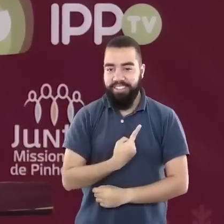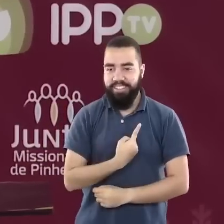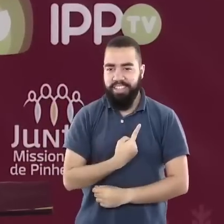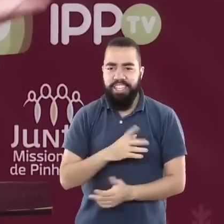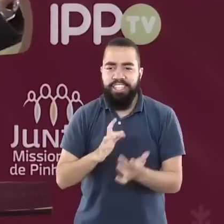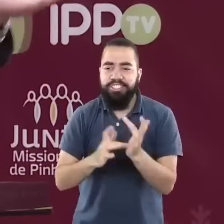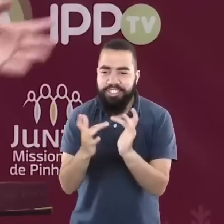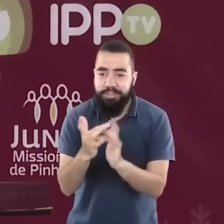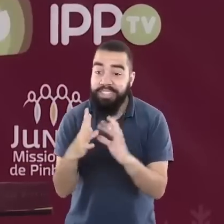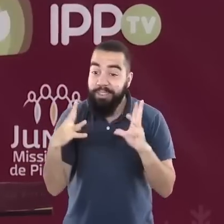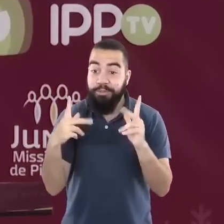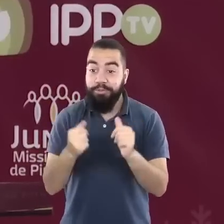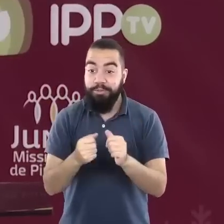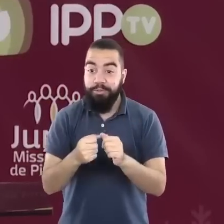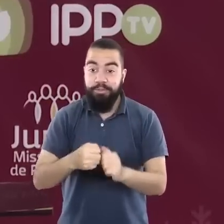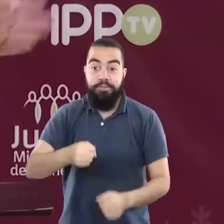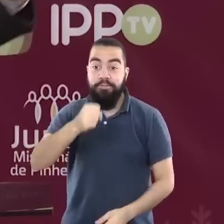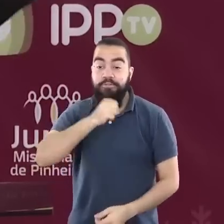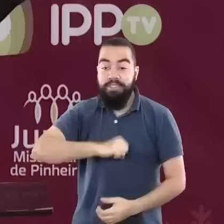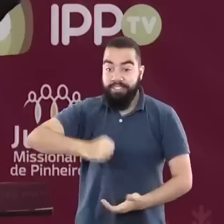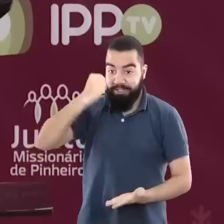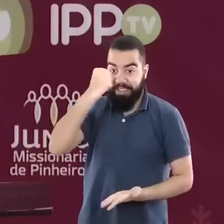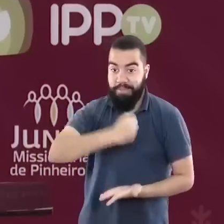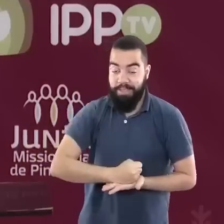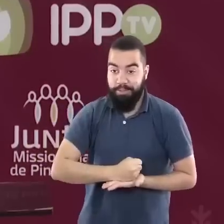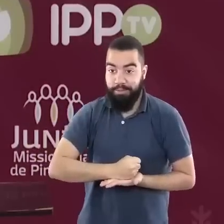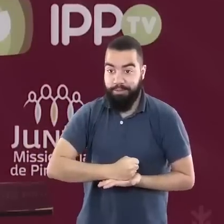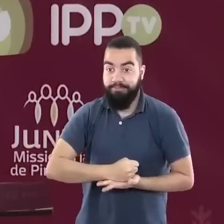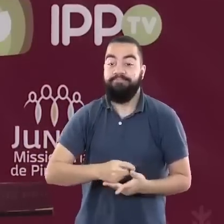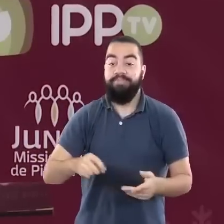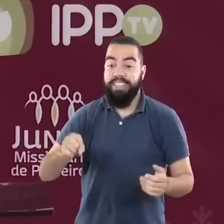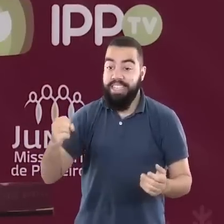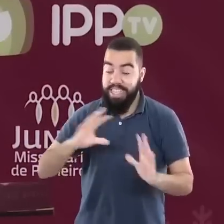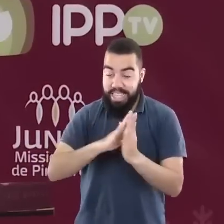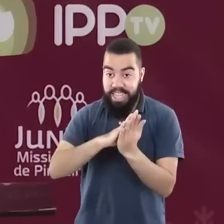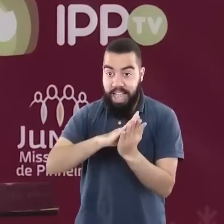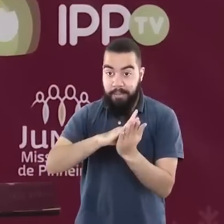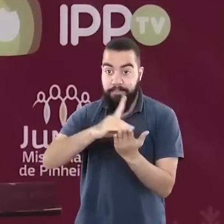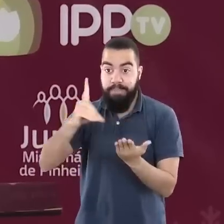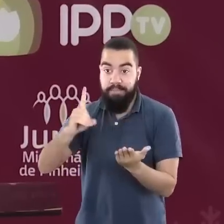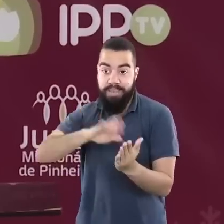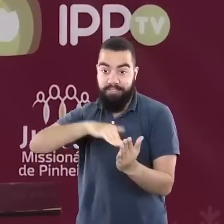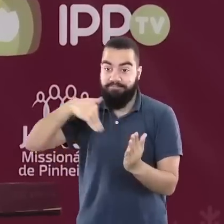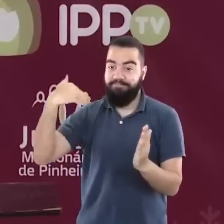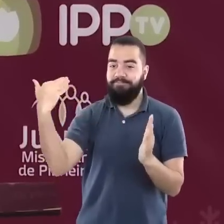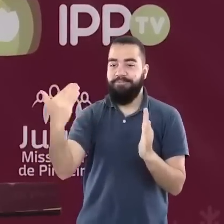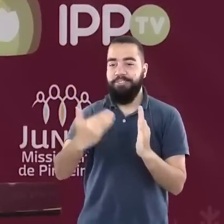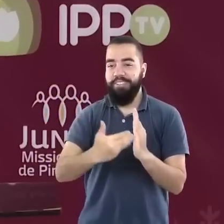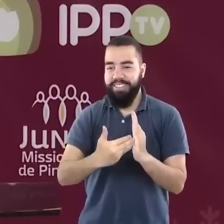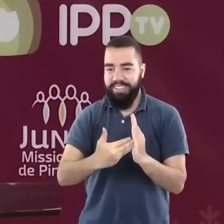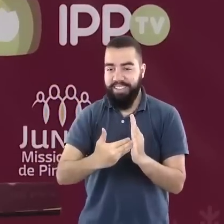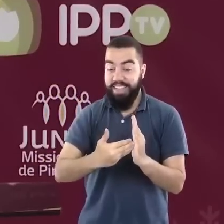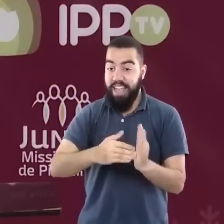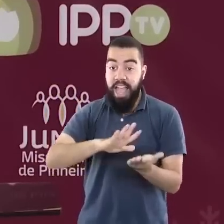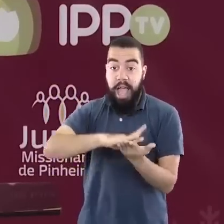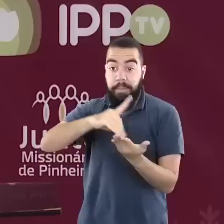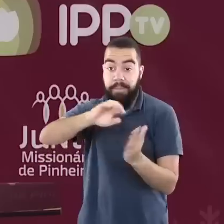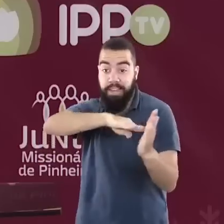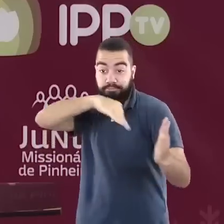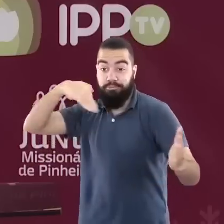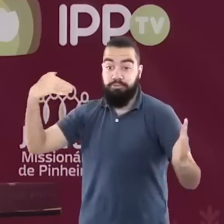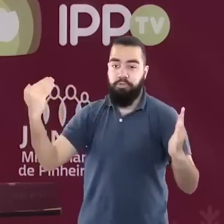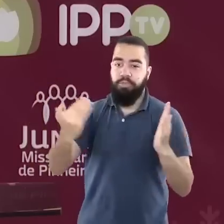tudo na Bíblia toda o antigo testamento mostra esta pessoa